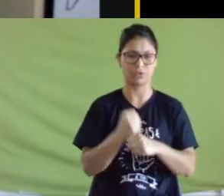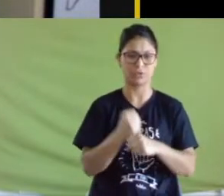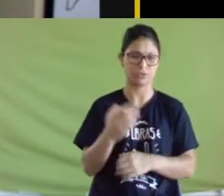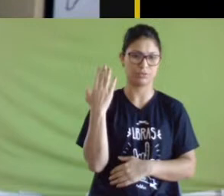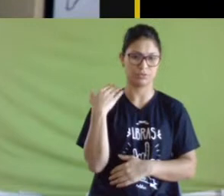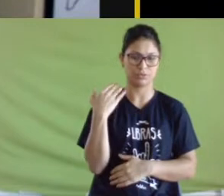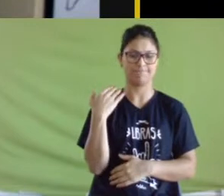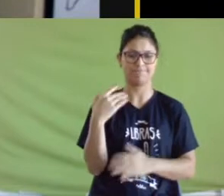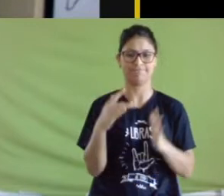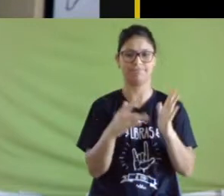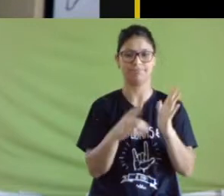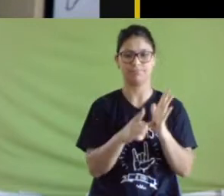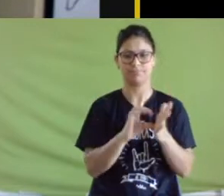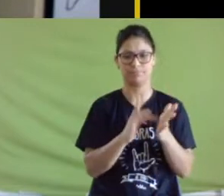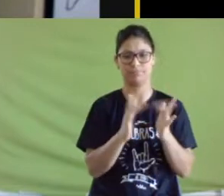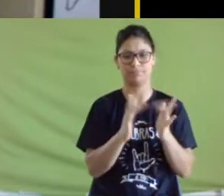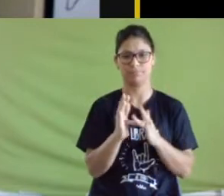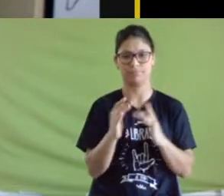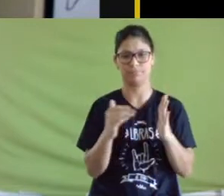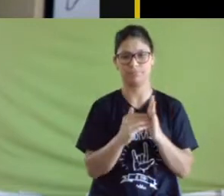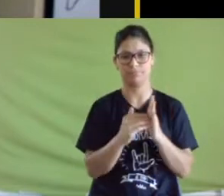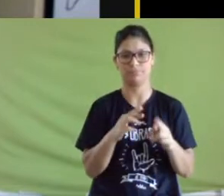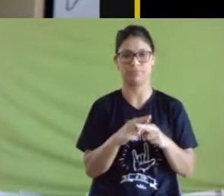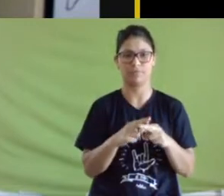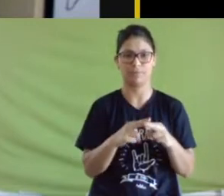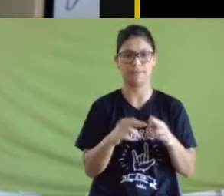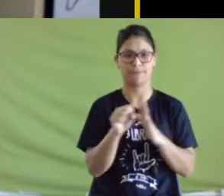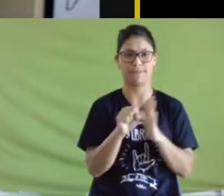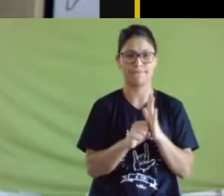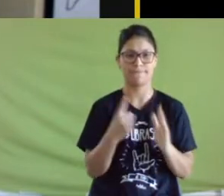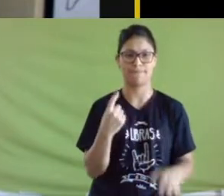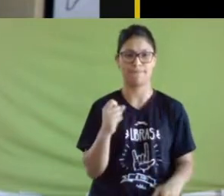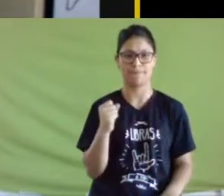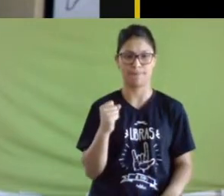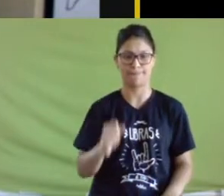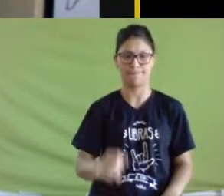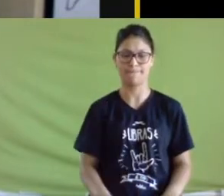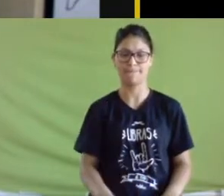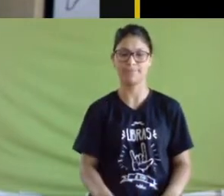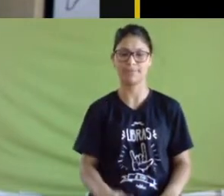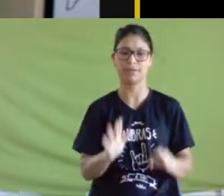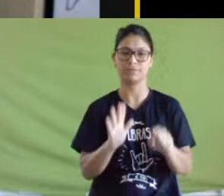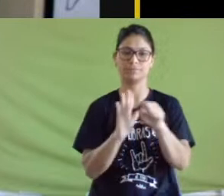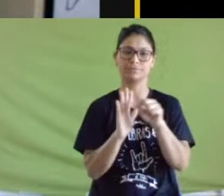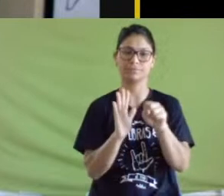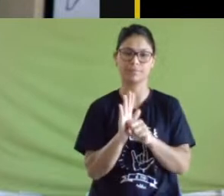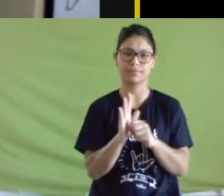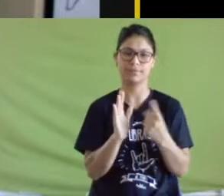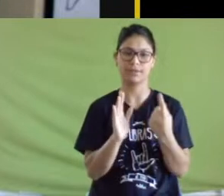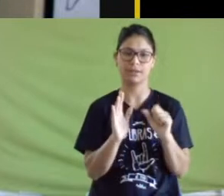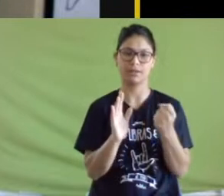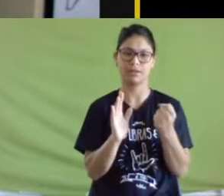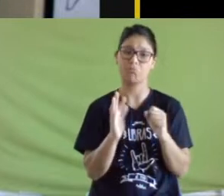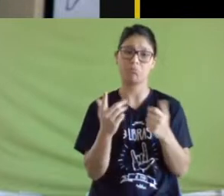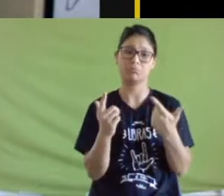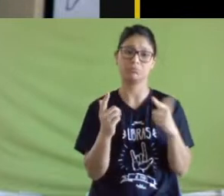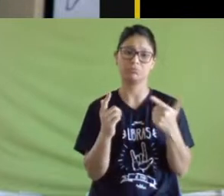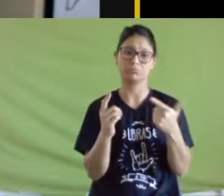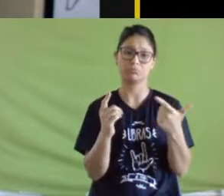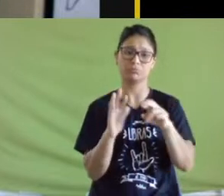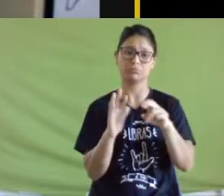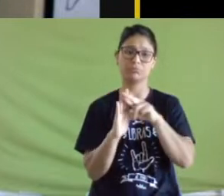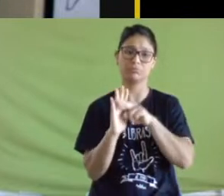os românticos no século XVIII. No século XVIII, eles dizem, não há regras nem modelos.